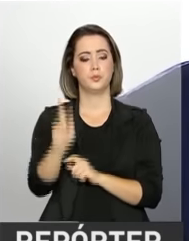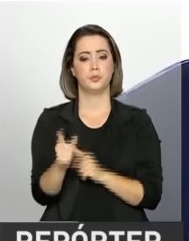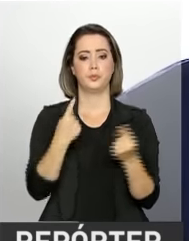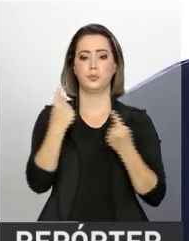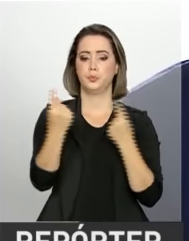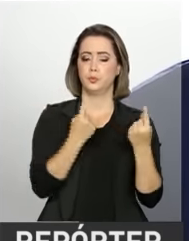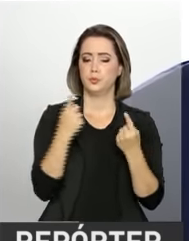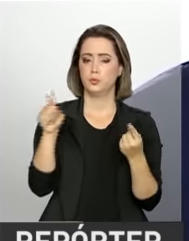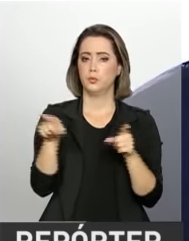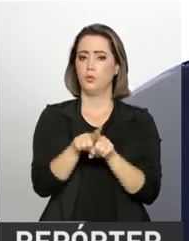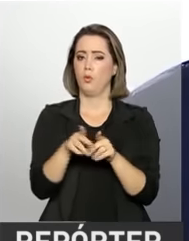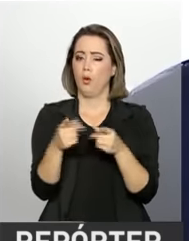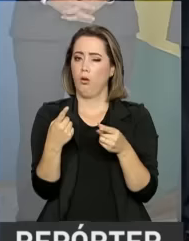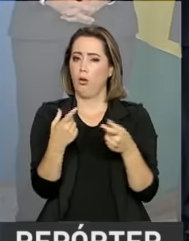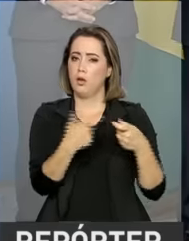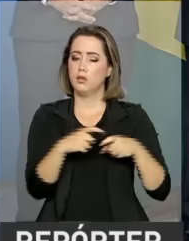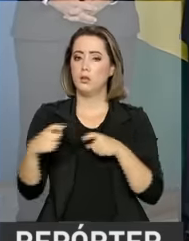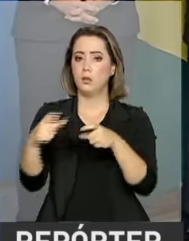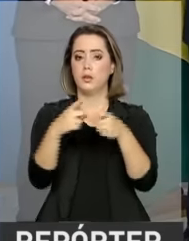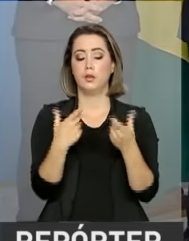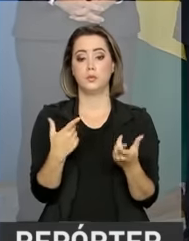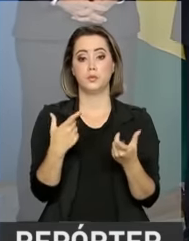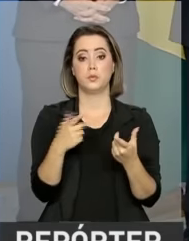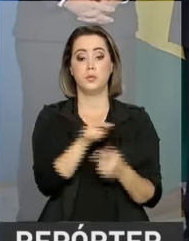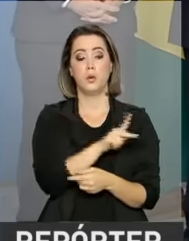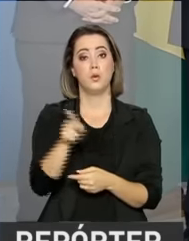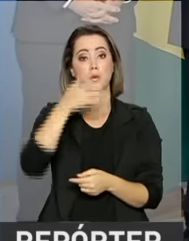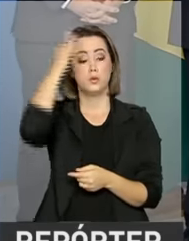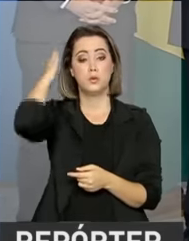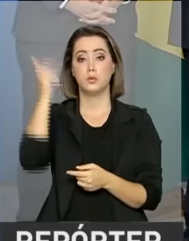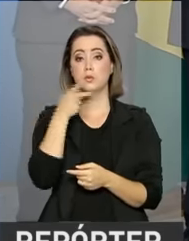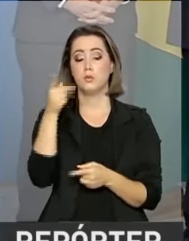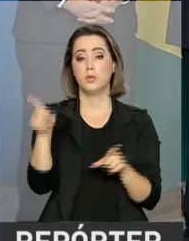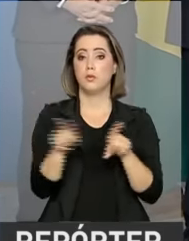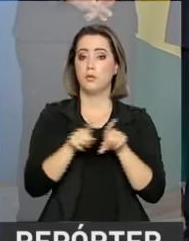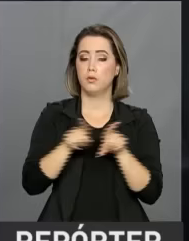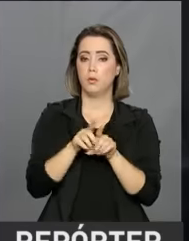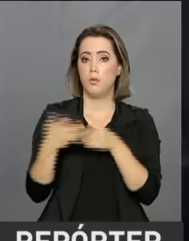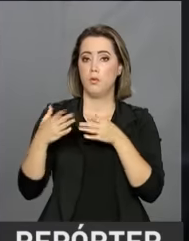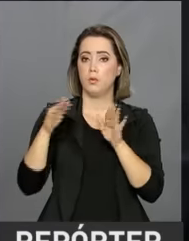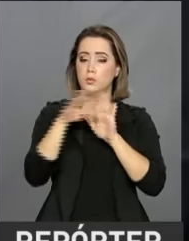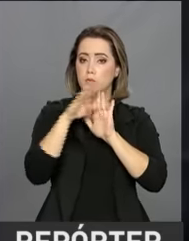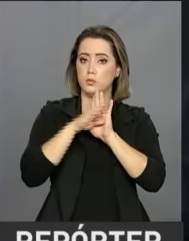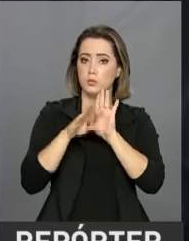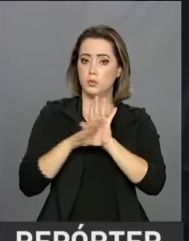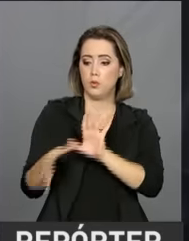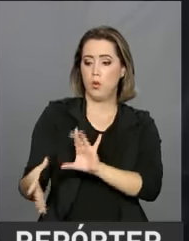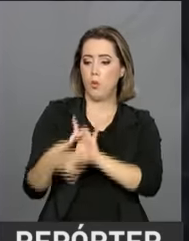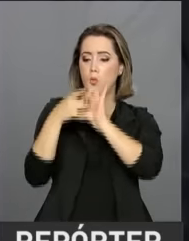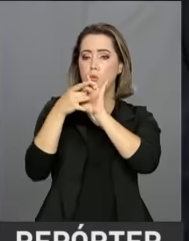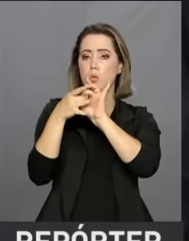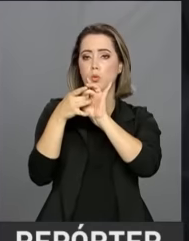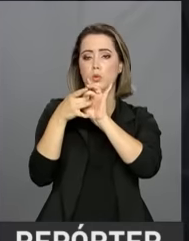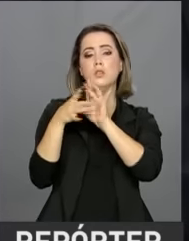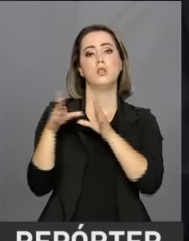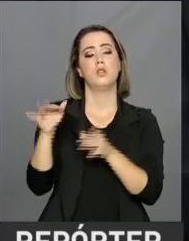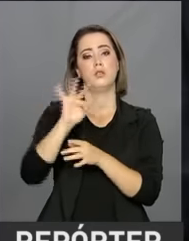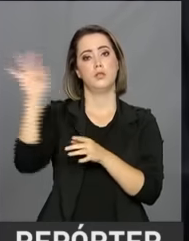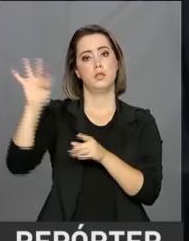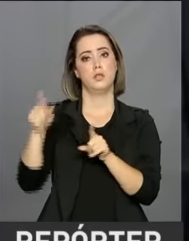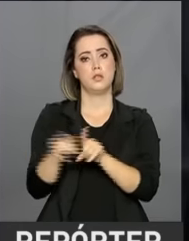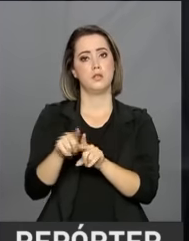dos Servidores Públicos locais Michel Temer afirmou ainda que a medida fortalece o princípio federativo e a